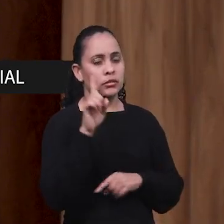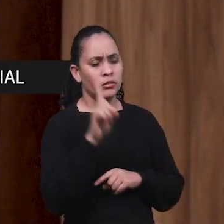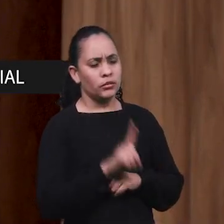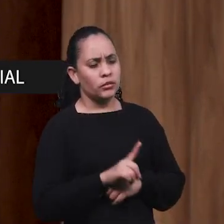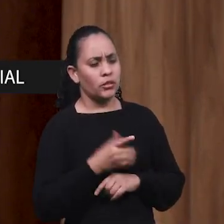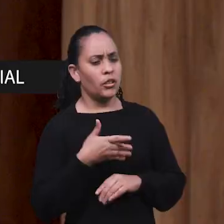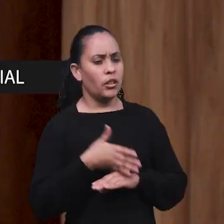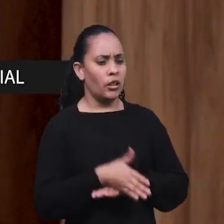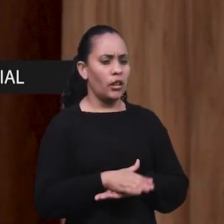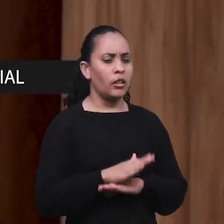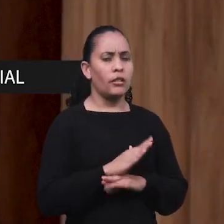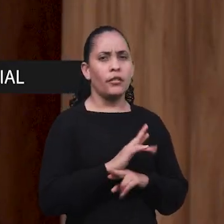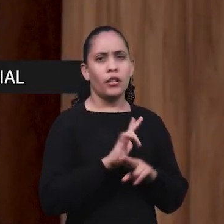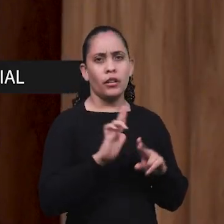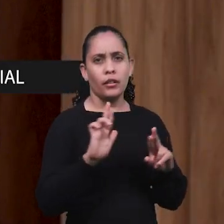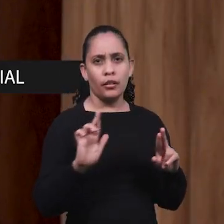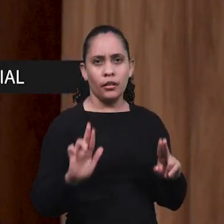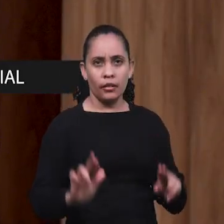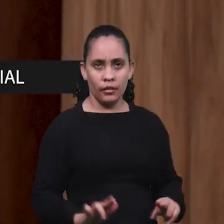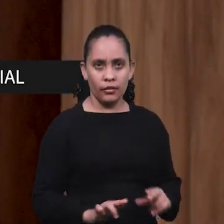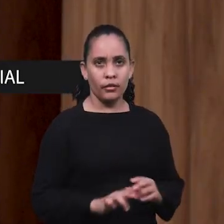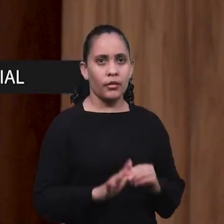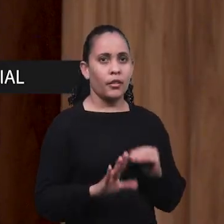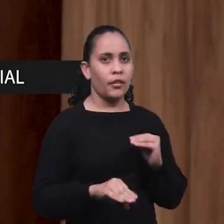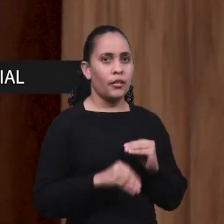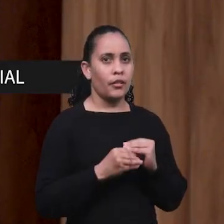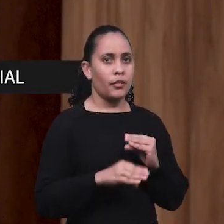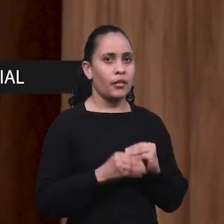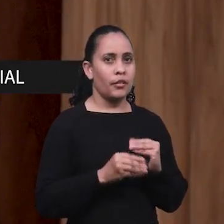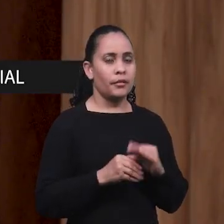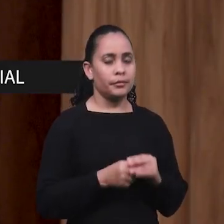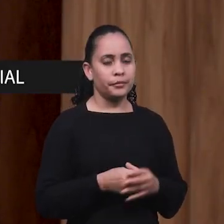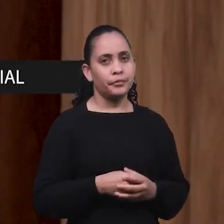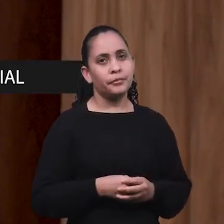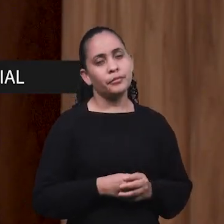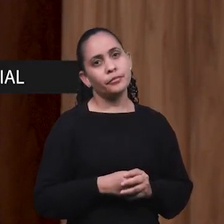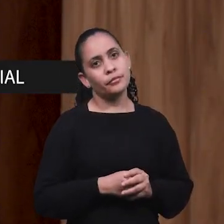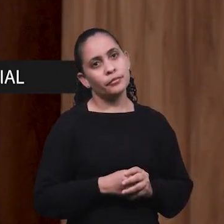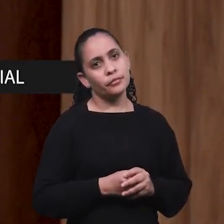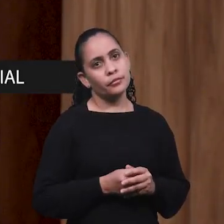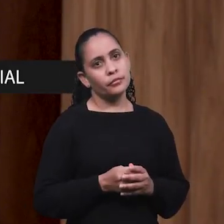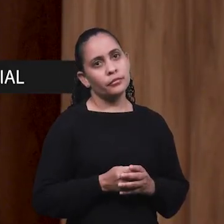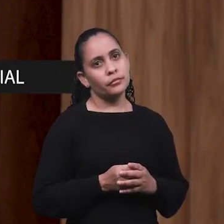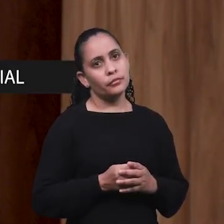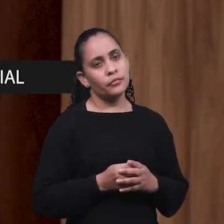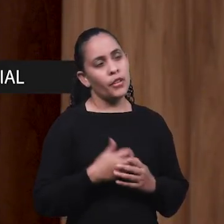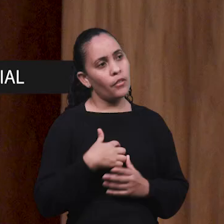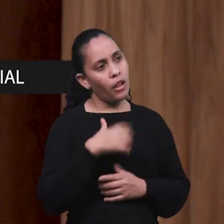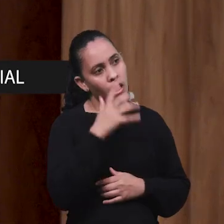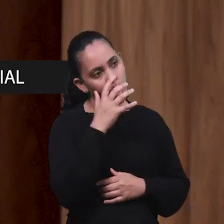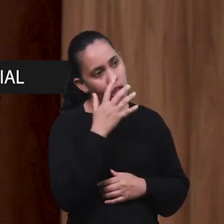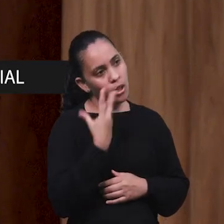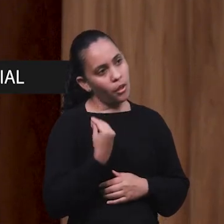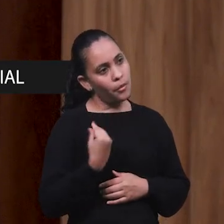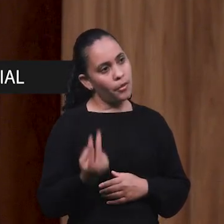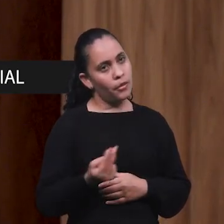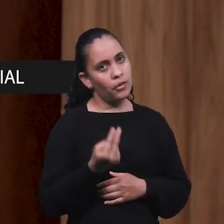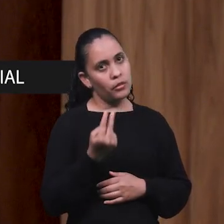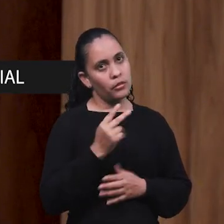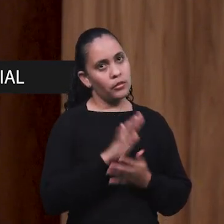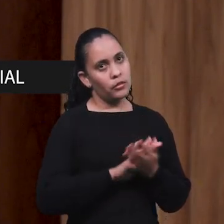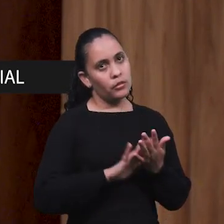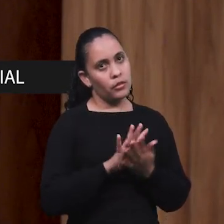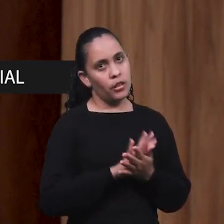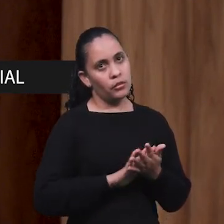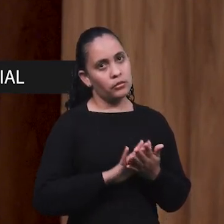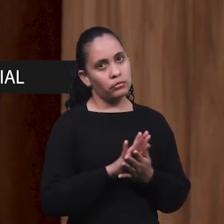tinha direito a encanador, eletricista, um monte de coisa agregada. Exatamente, né? assistências. E assistência, eu fiquei impressionado que o valor